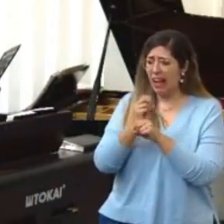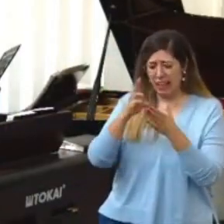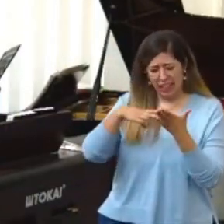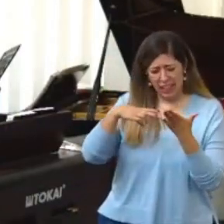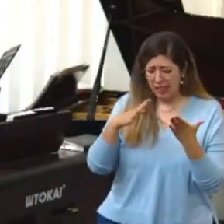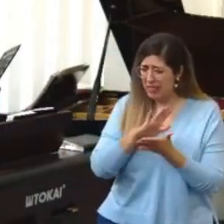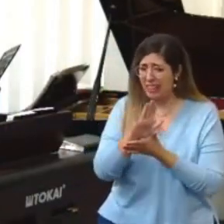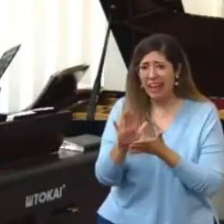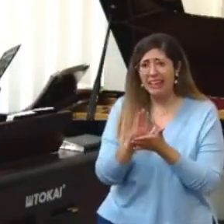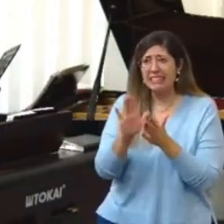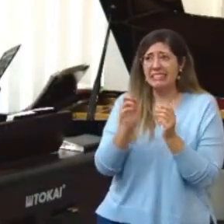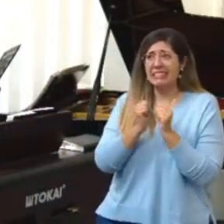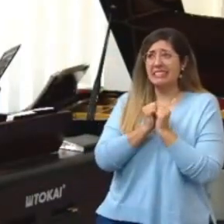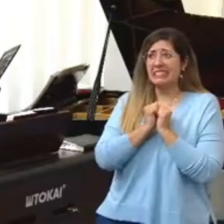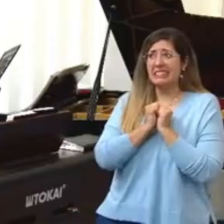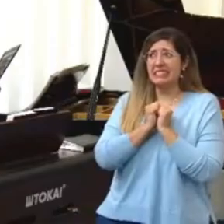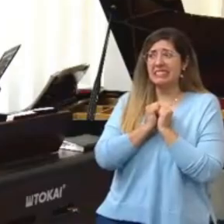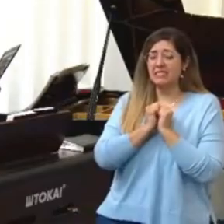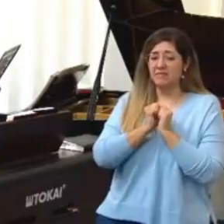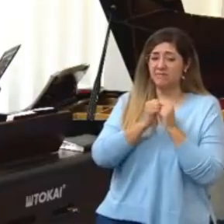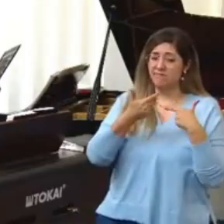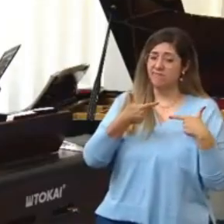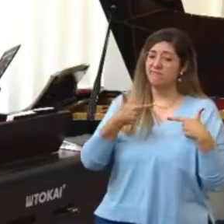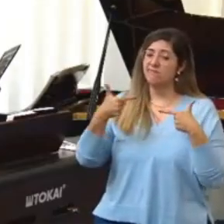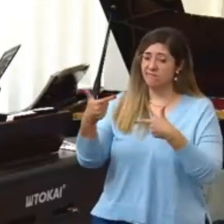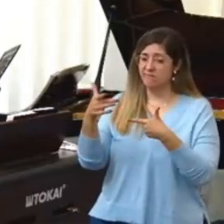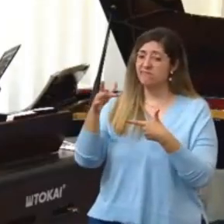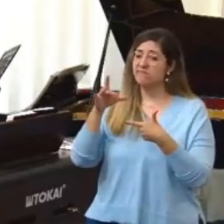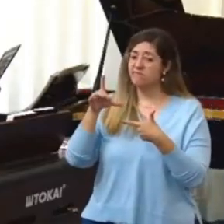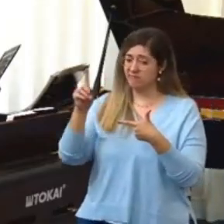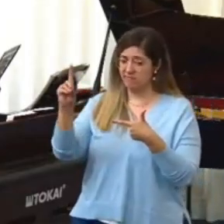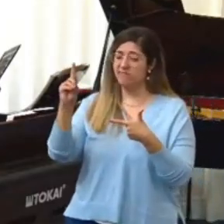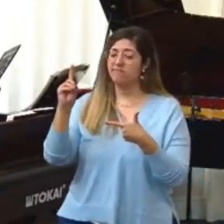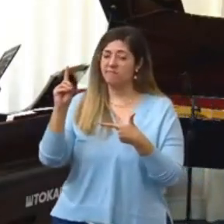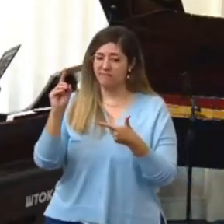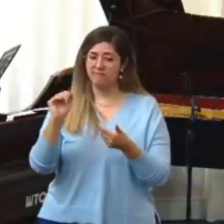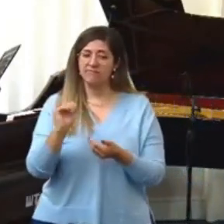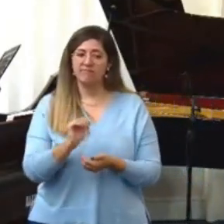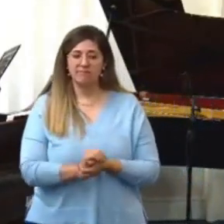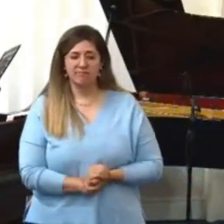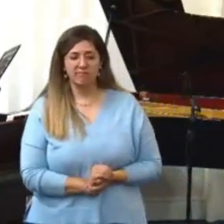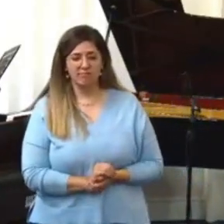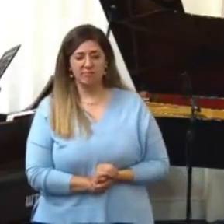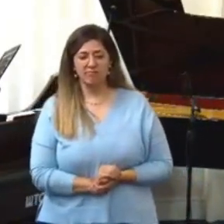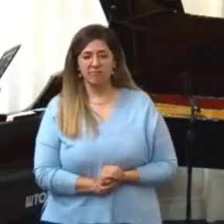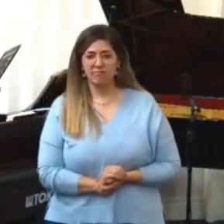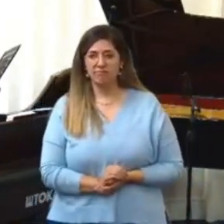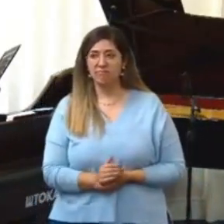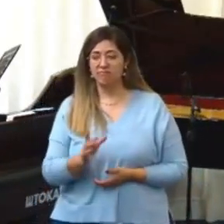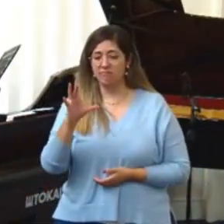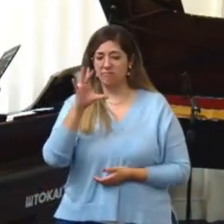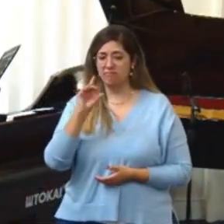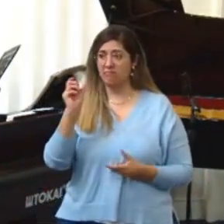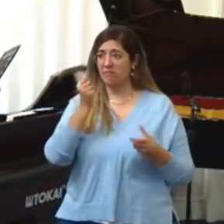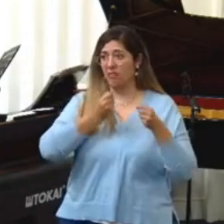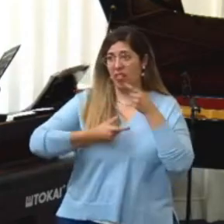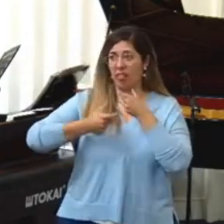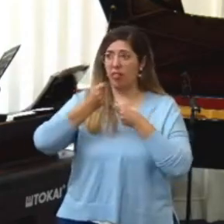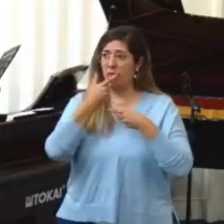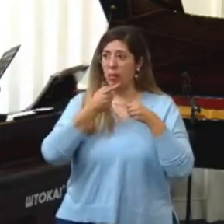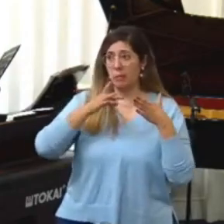não paramos para simplesmente nos deleitar na sua palavra. Deus é zombado através dos